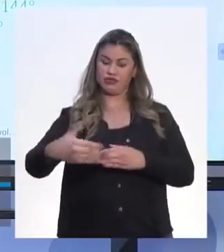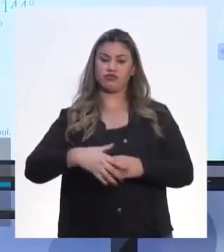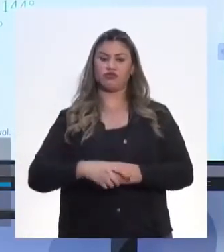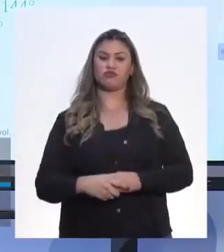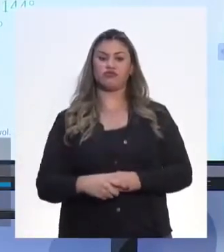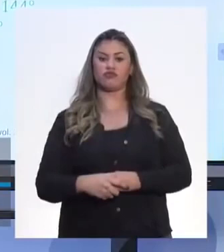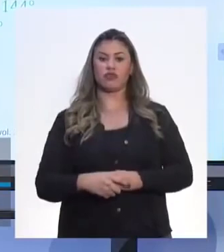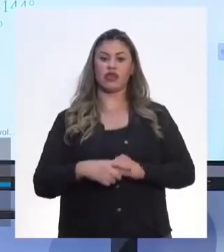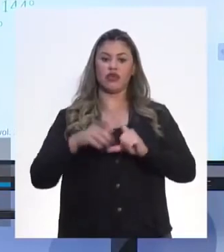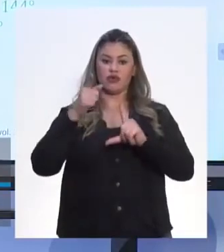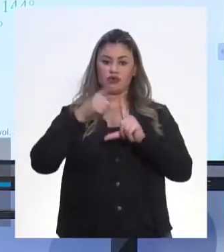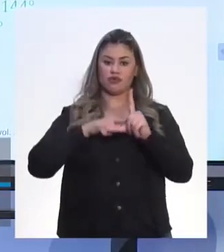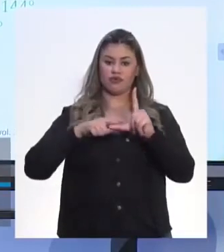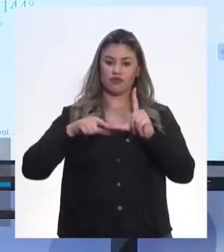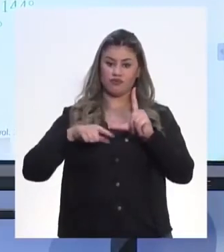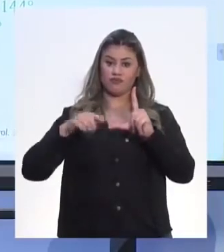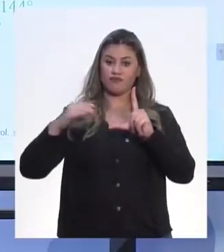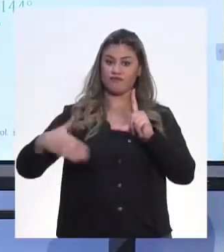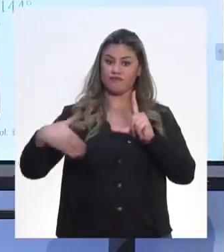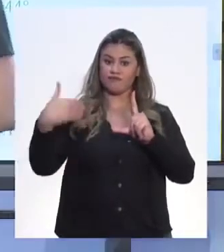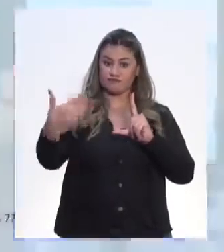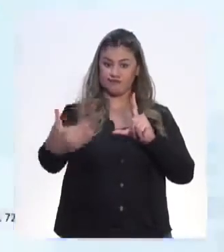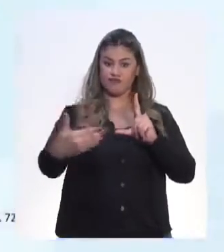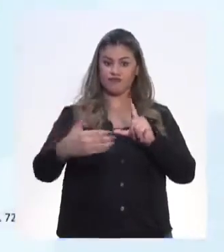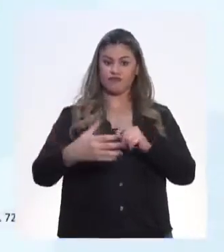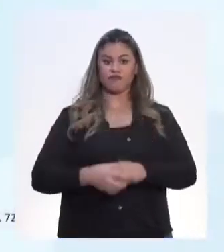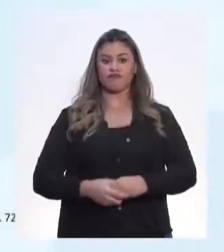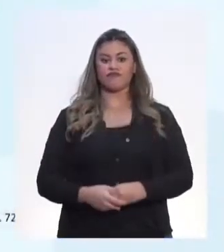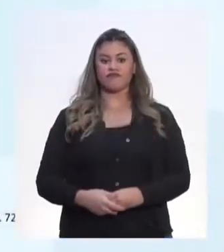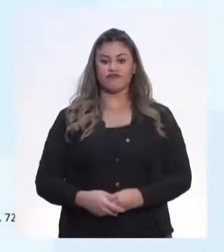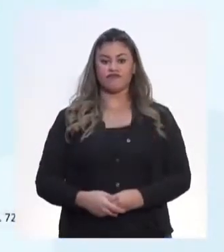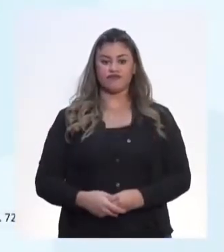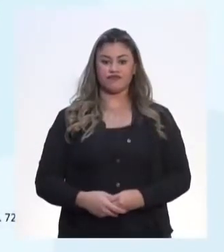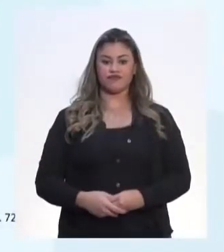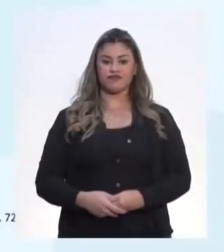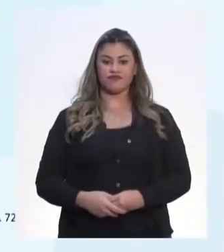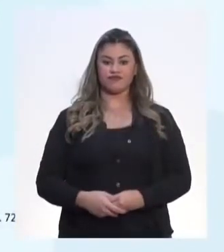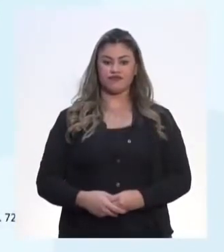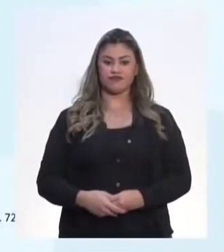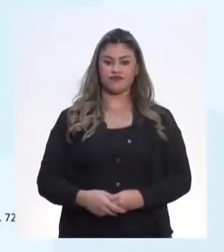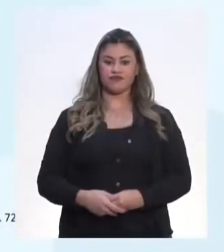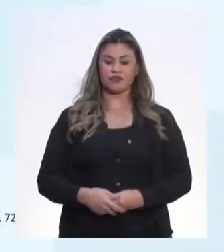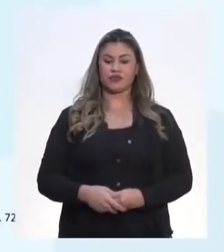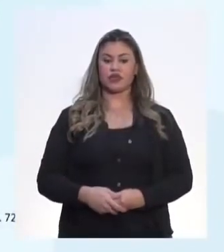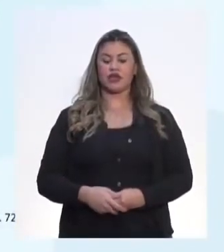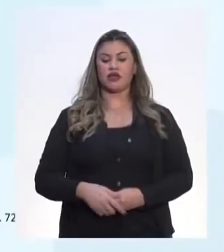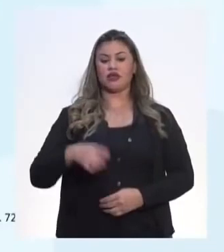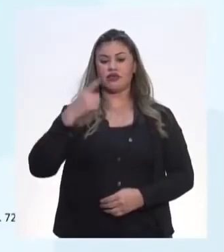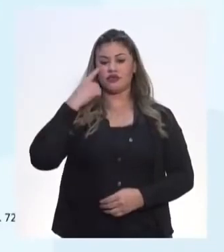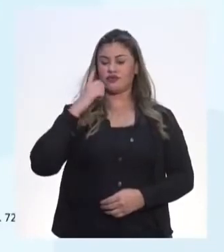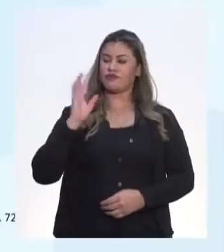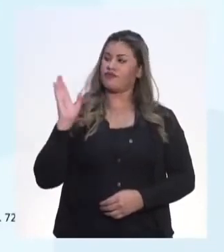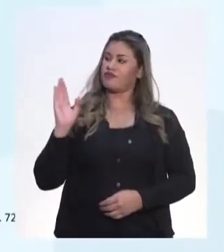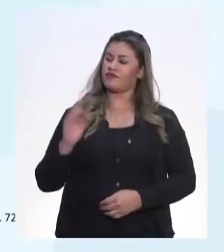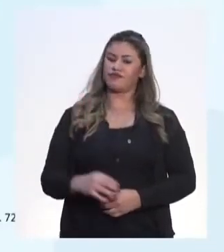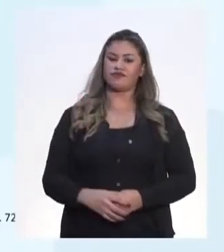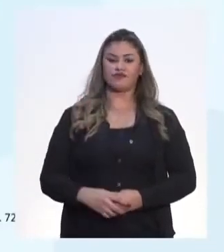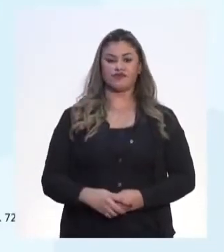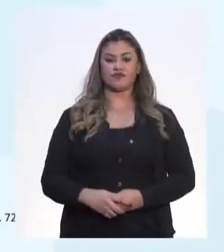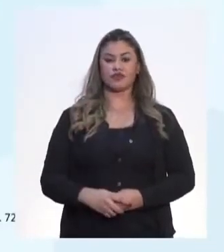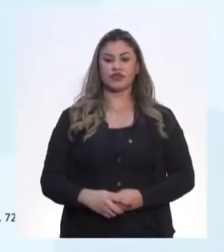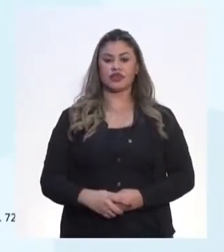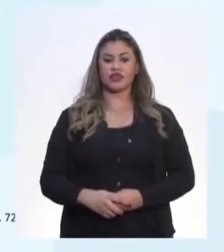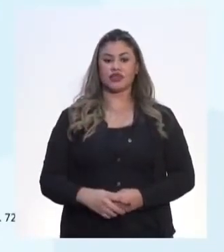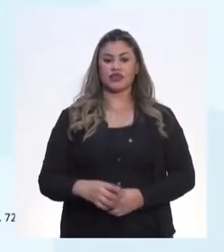ideia. Pode colocar para eles a telinha, a resposta? É o seguinte, então 140 aí, né? Qual que é o